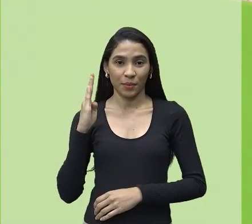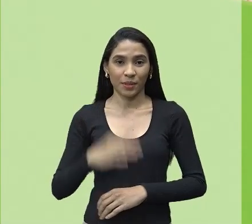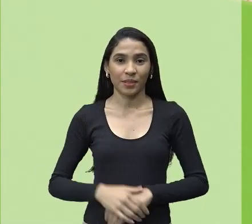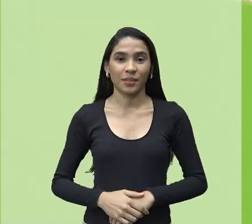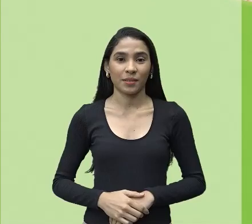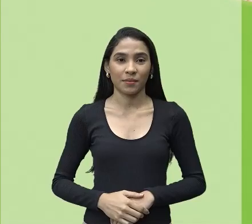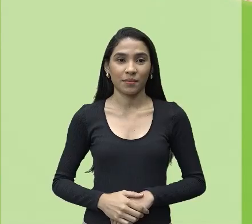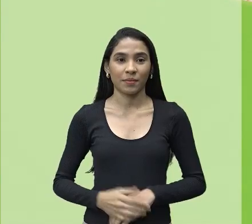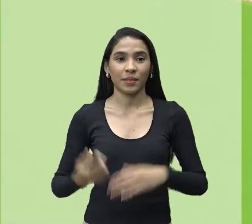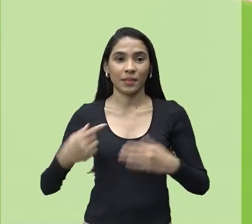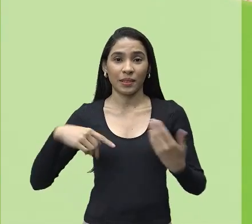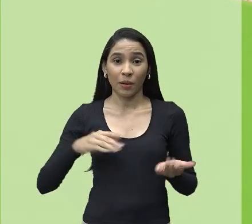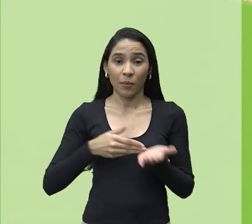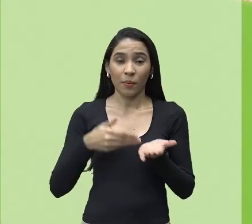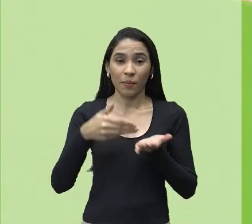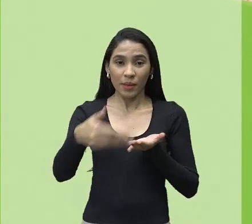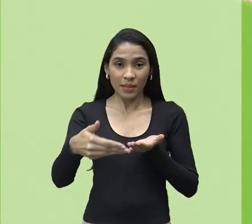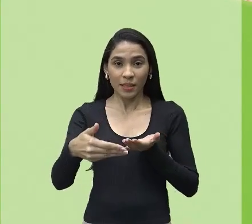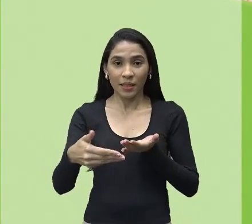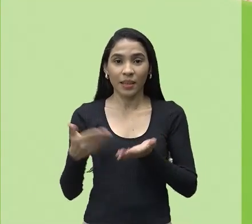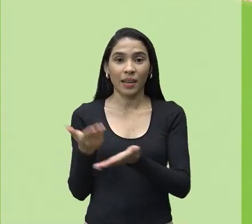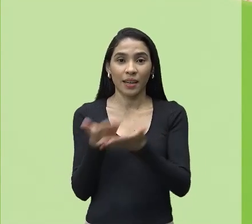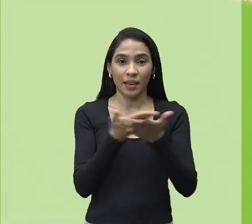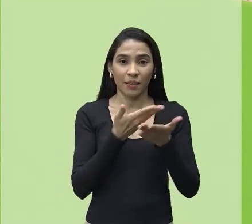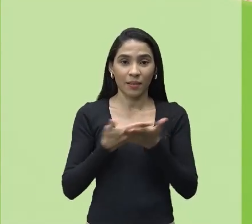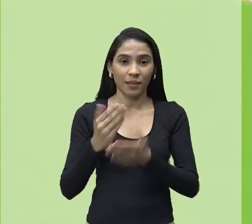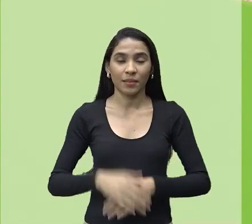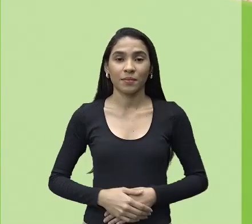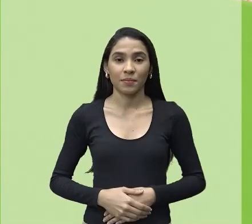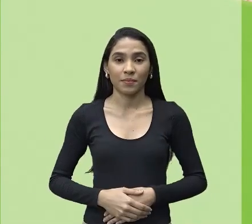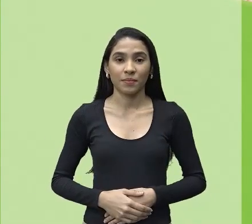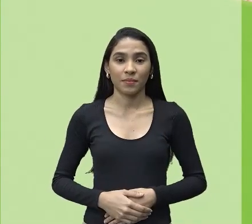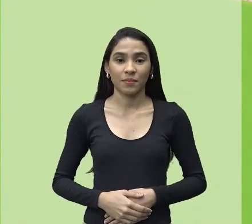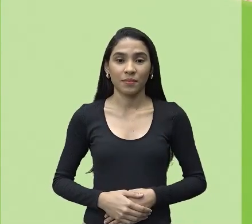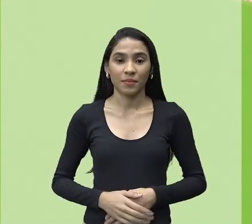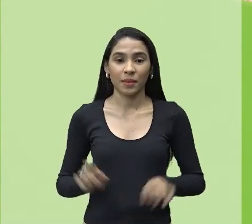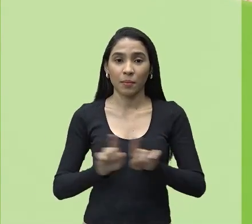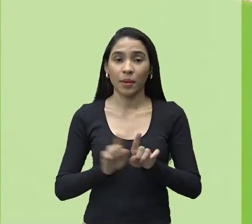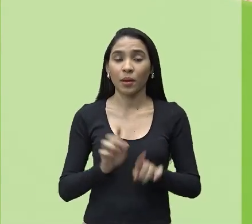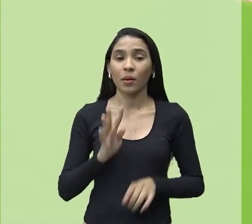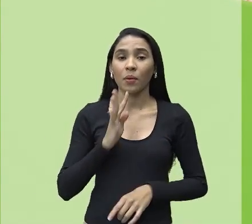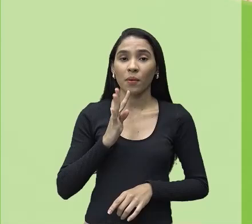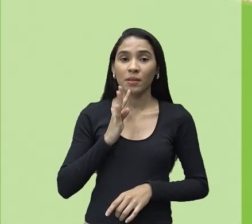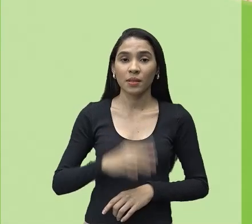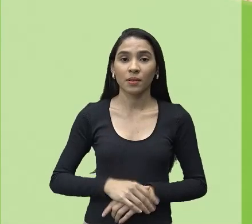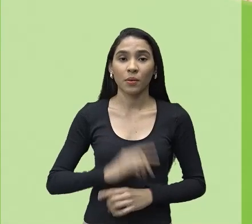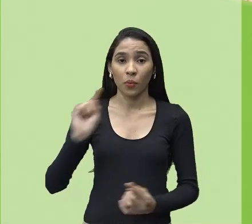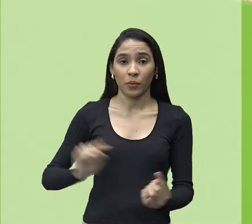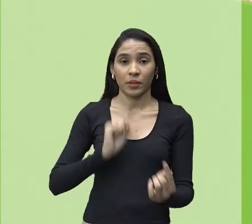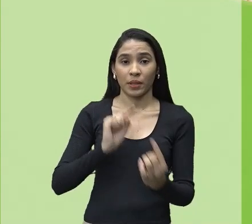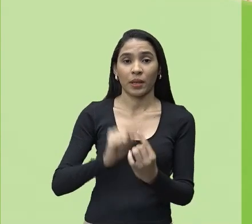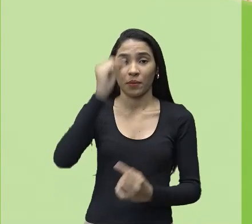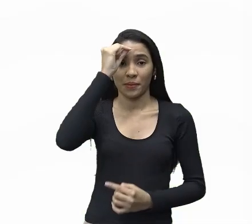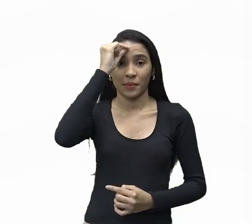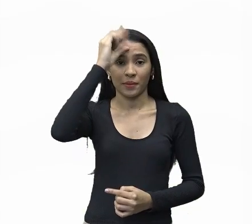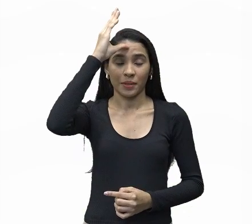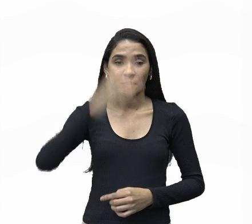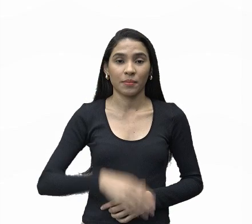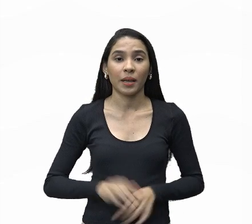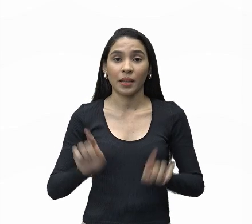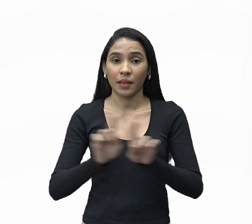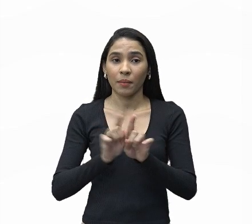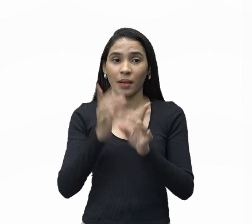Biologia. Vamos dar início a mais uma aula. Vamos agora conhecer aí o objeto de conhecimento e